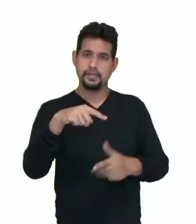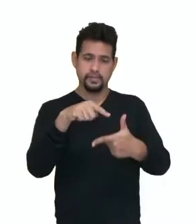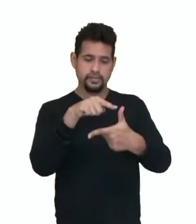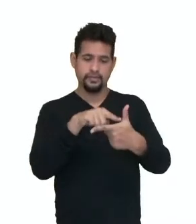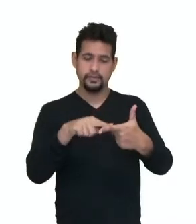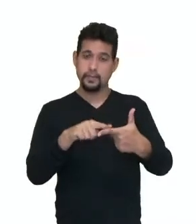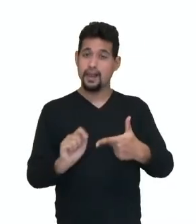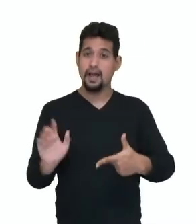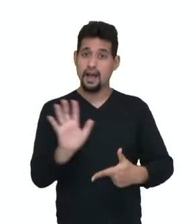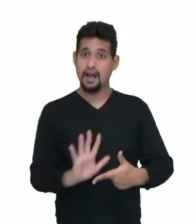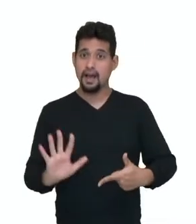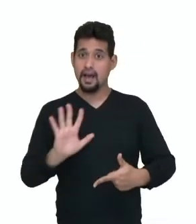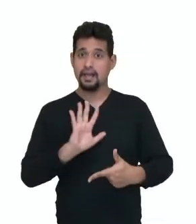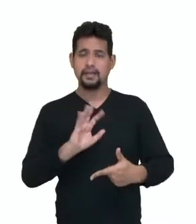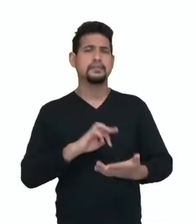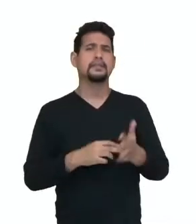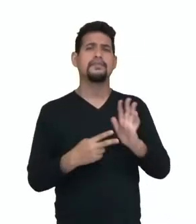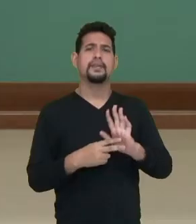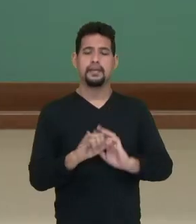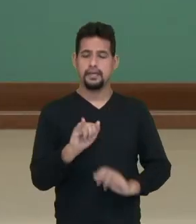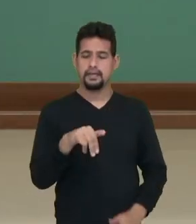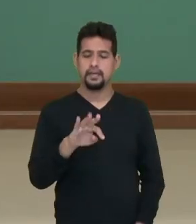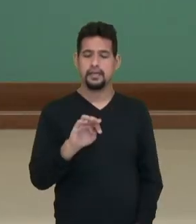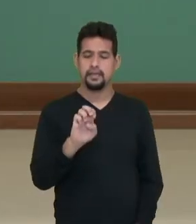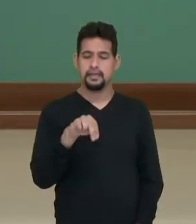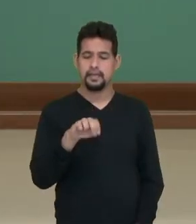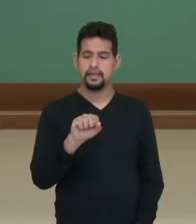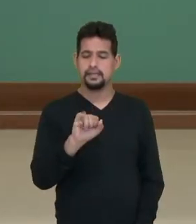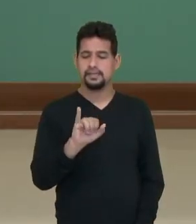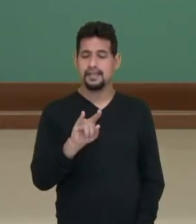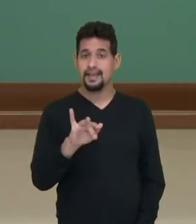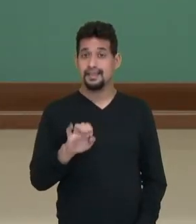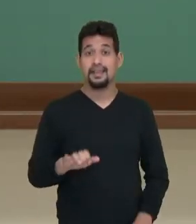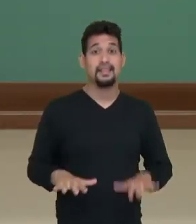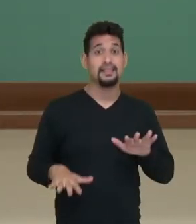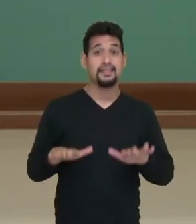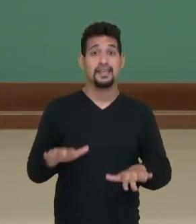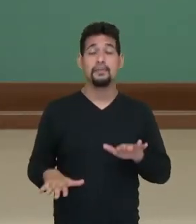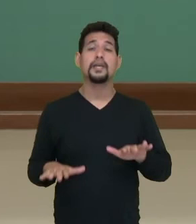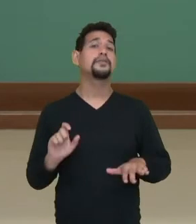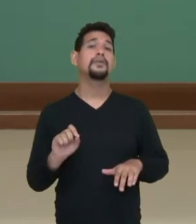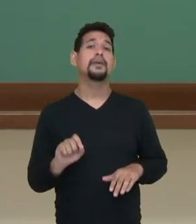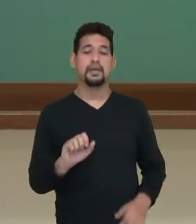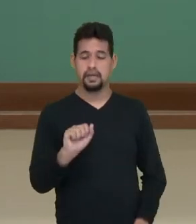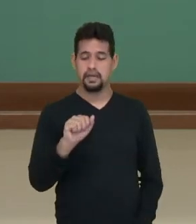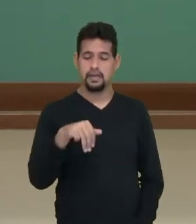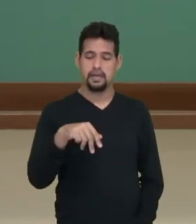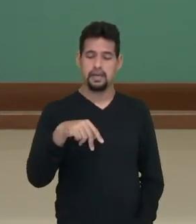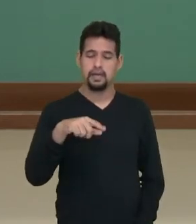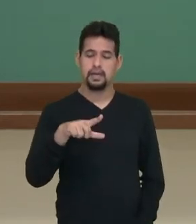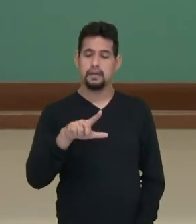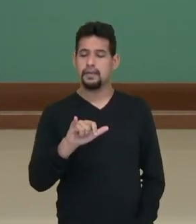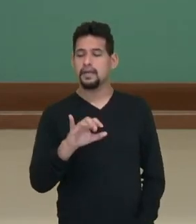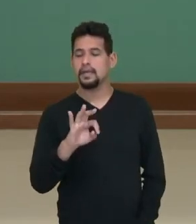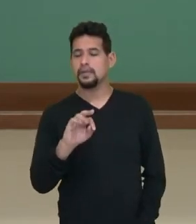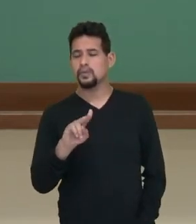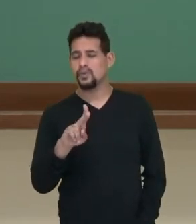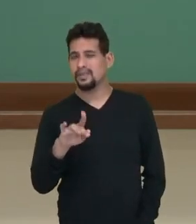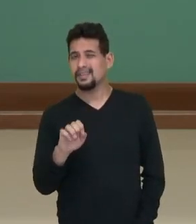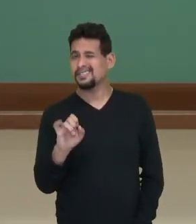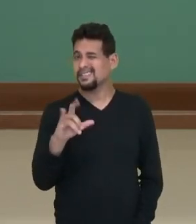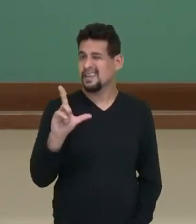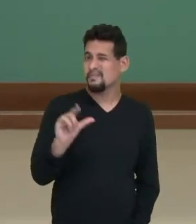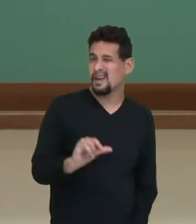a intensidade. E ainda, a intensidade depende da amplitude. Grande amplitude, grande energia. Baixa